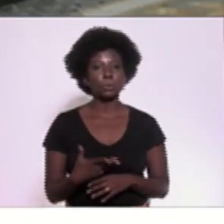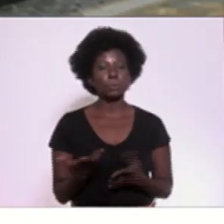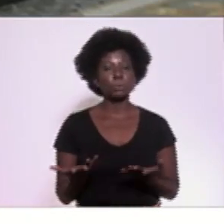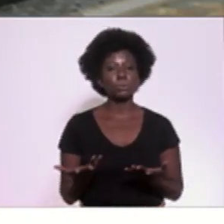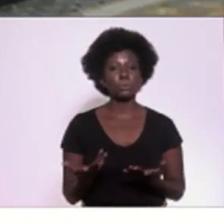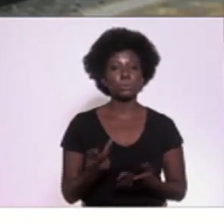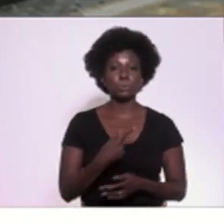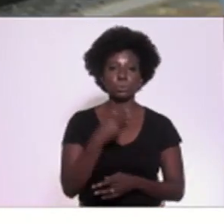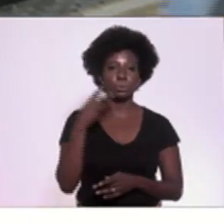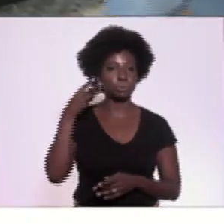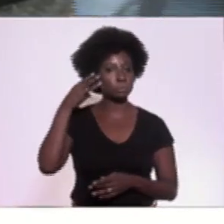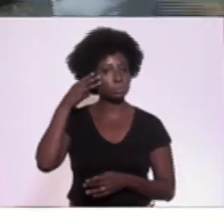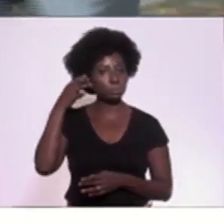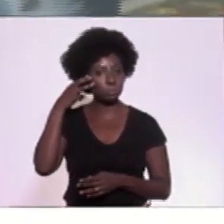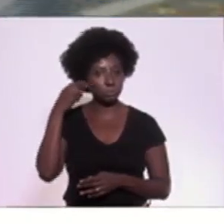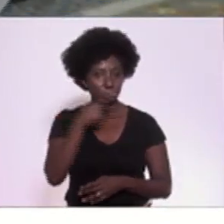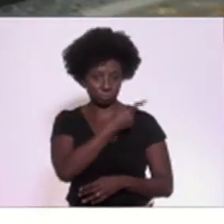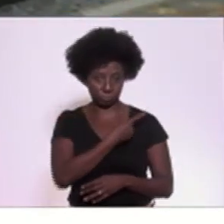estado